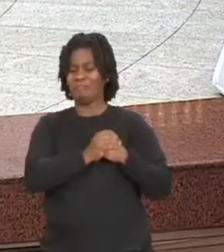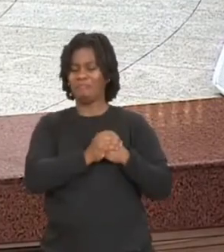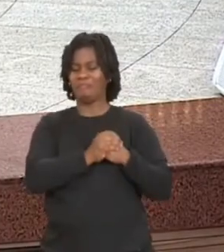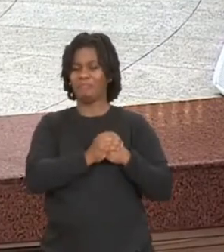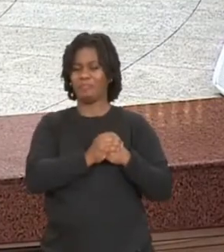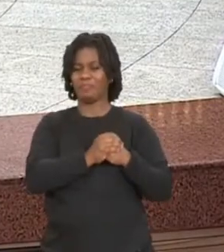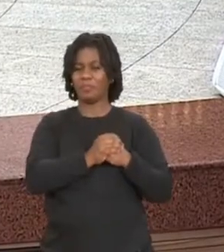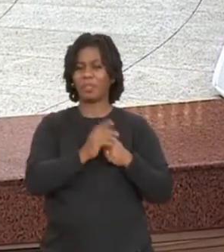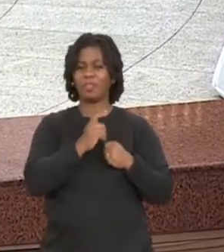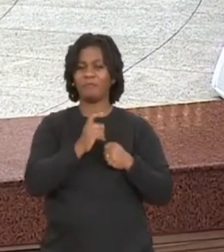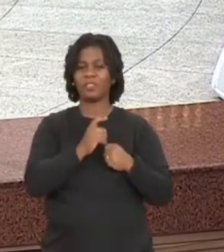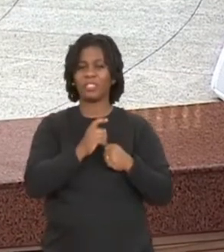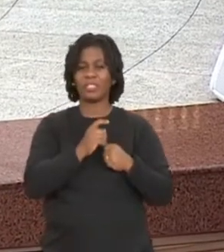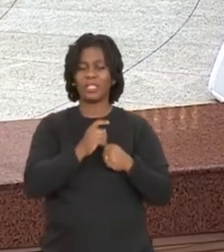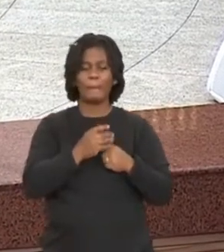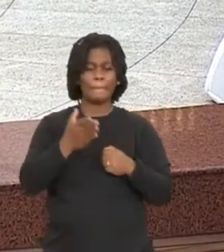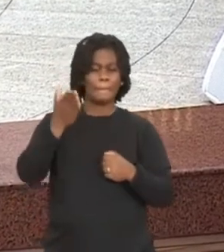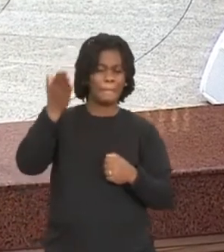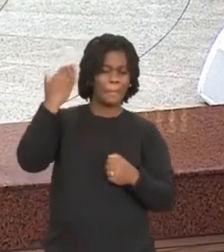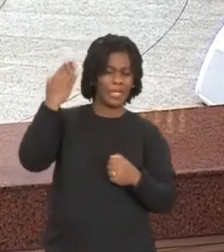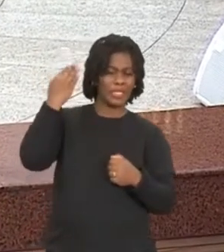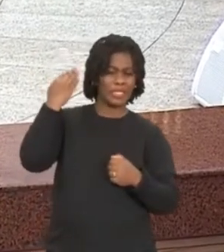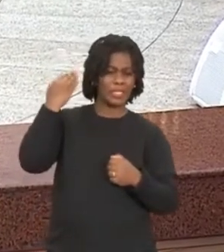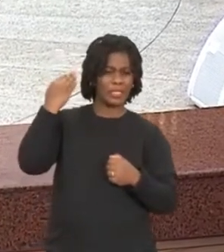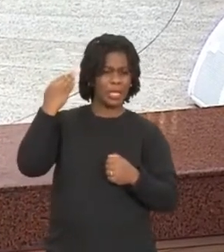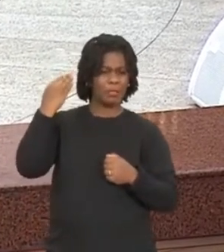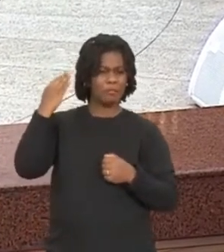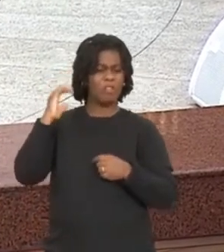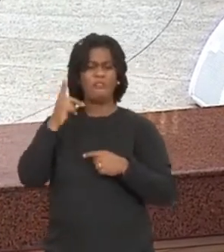Você traz coisas do seu passado, eu sempre fui assim.